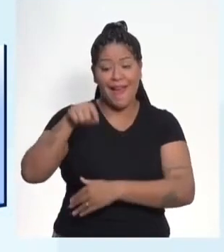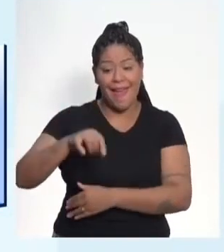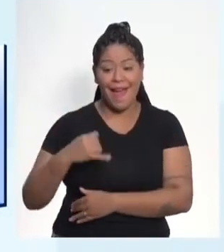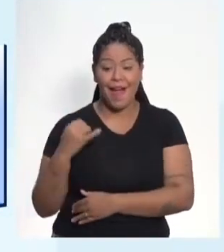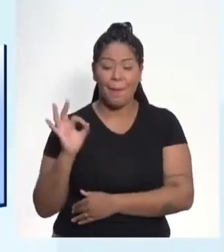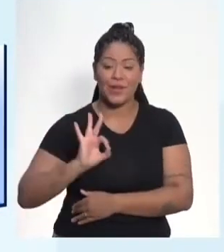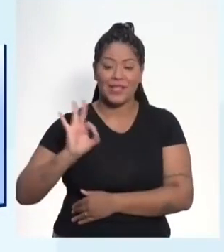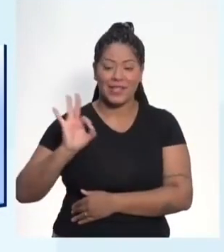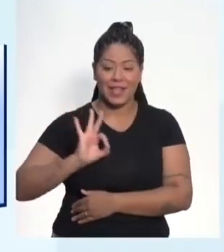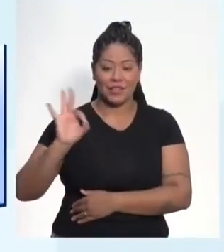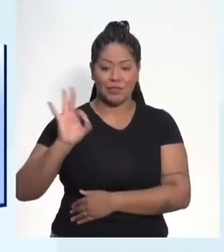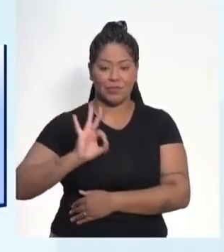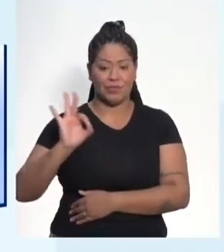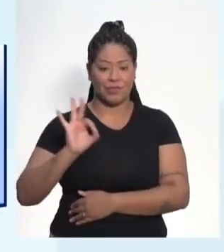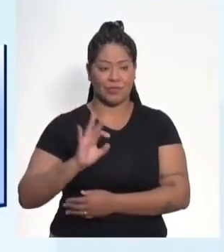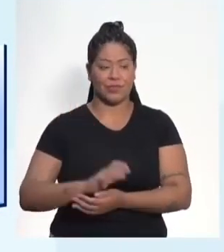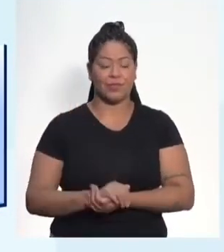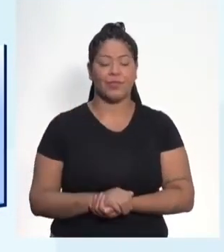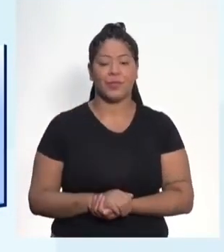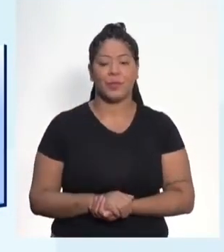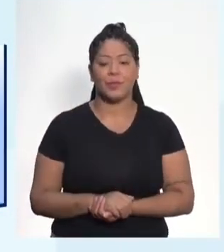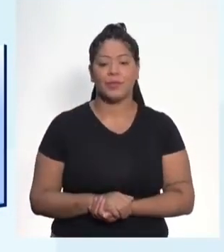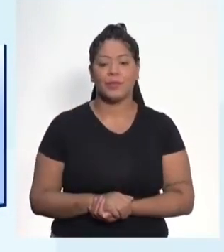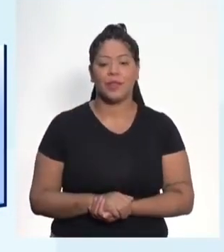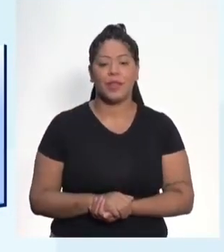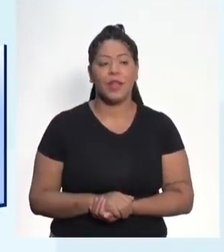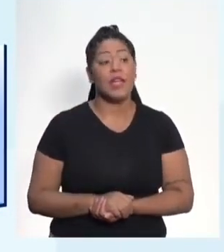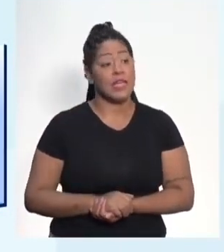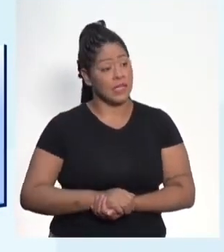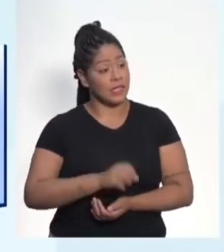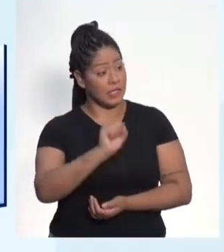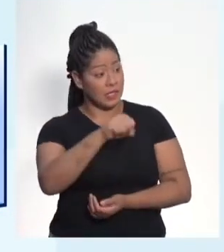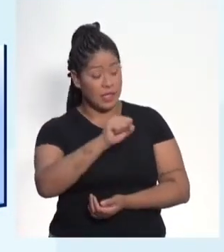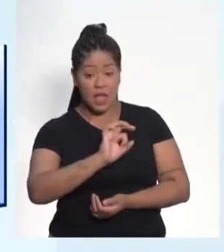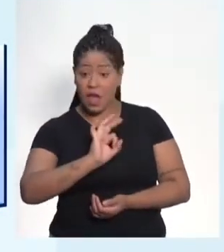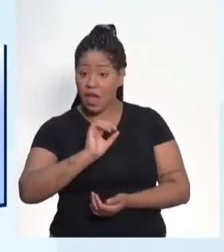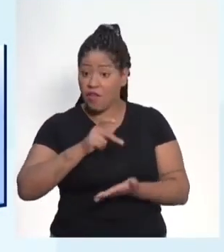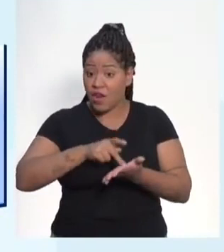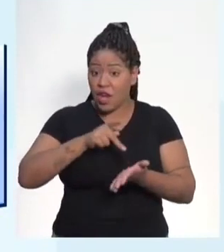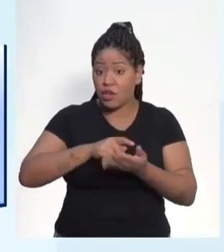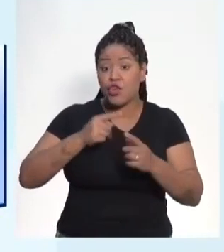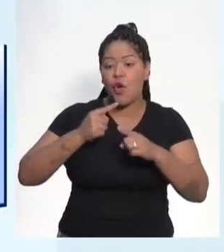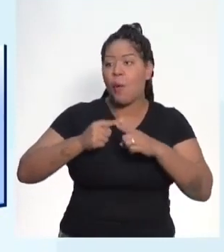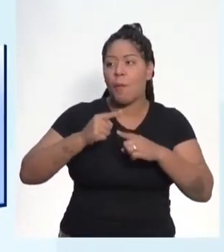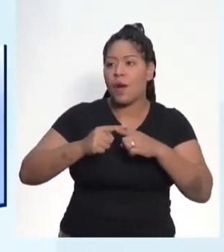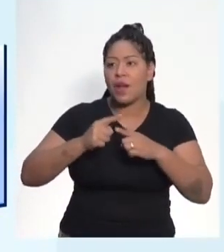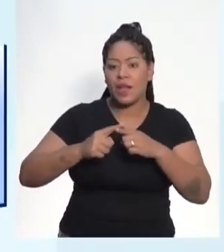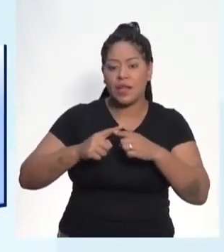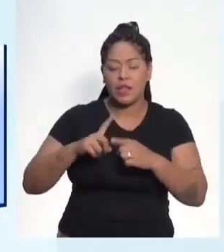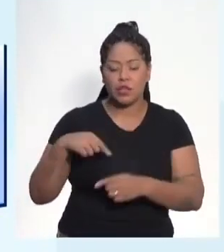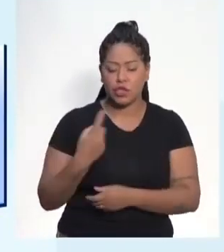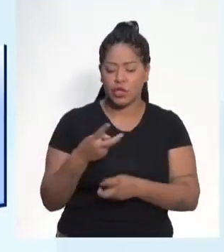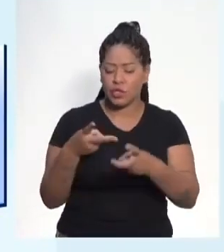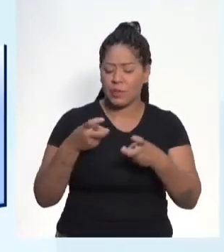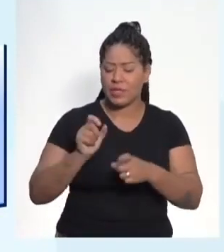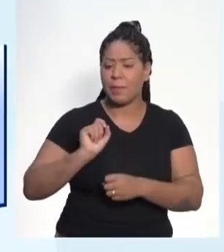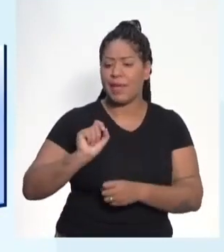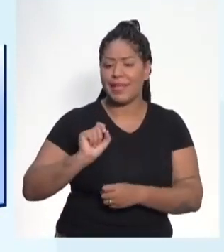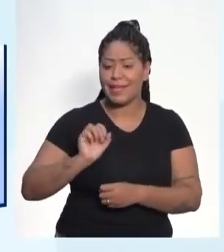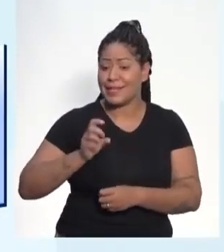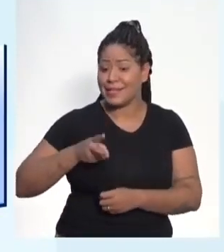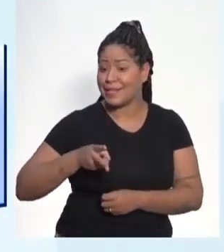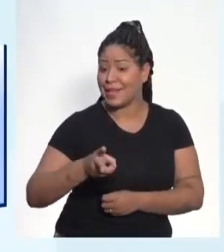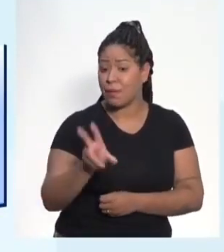Possivelmente, para não dizer certamente, Alessandra. Realmente, se a gente colocar a porcentagem e as operações fundamentais, eu,